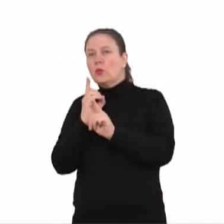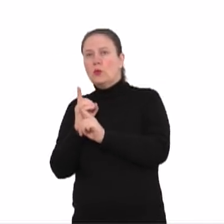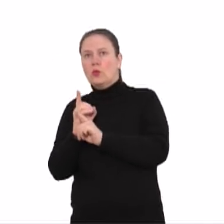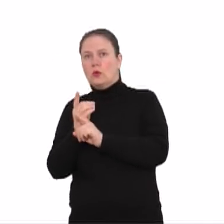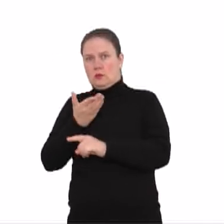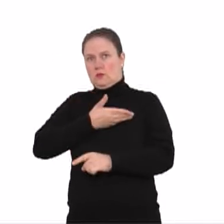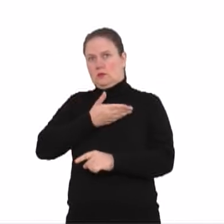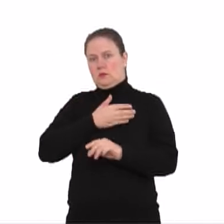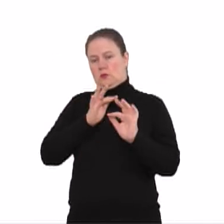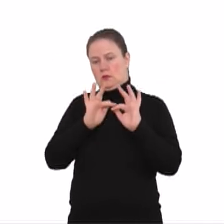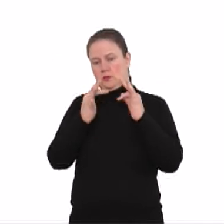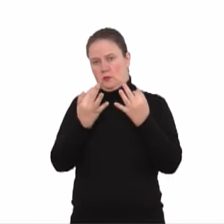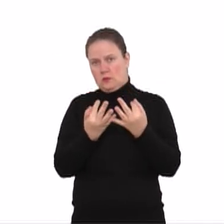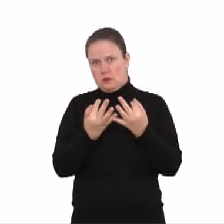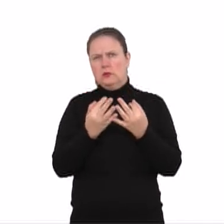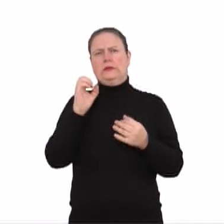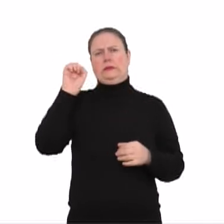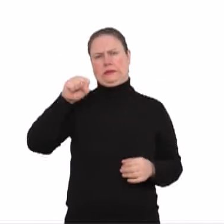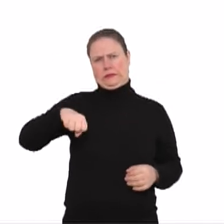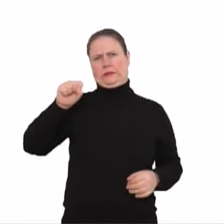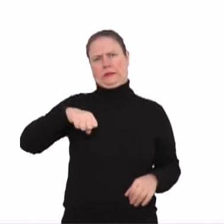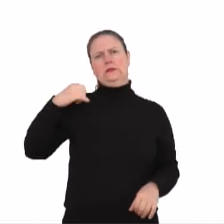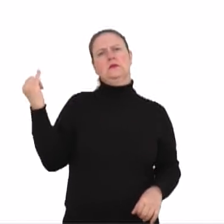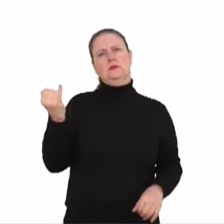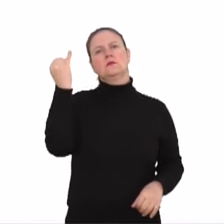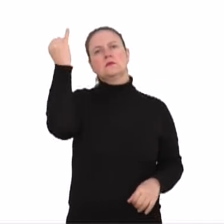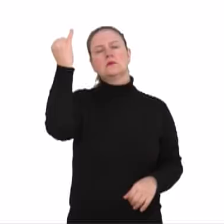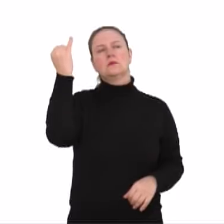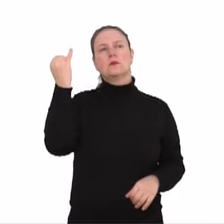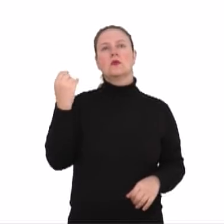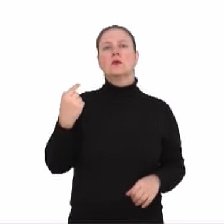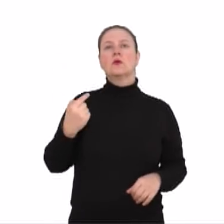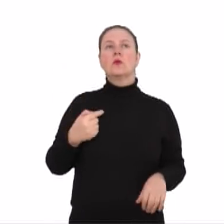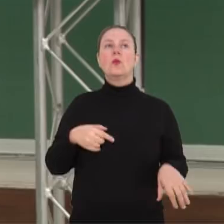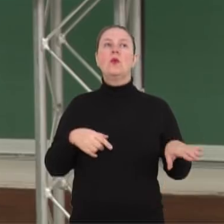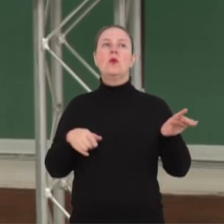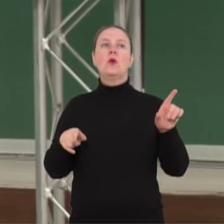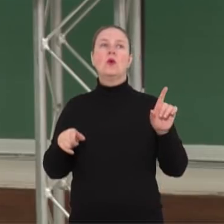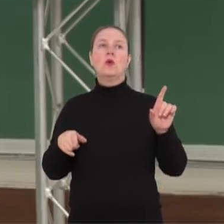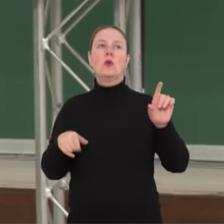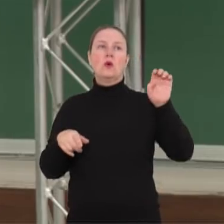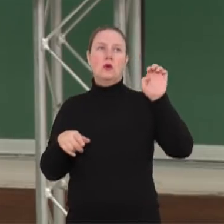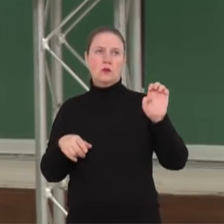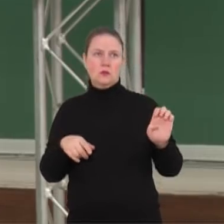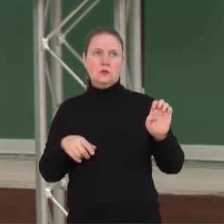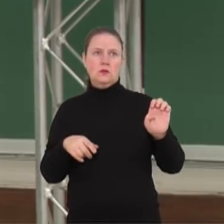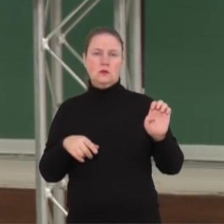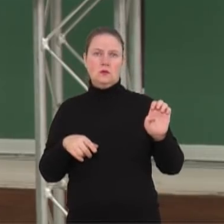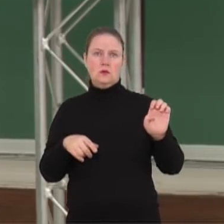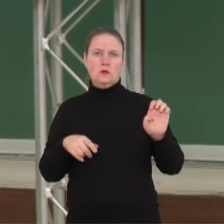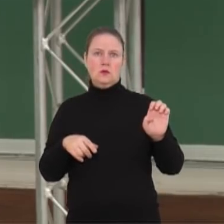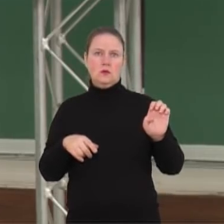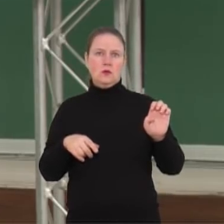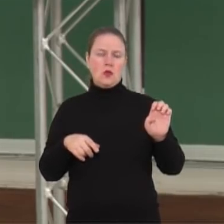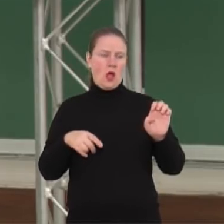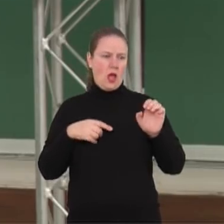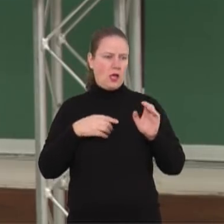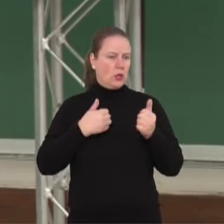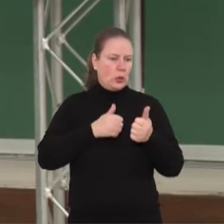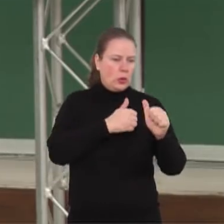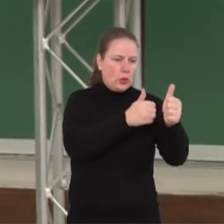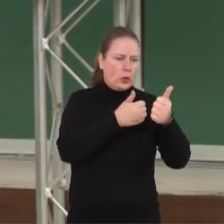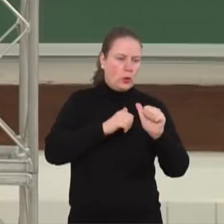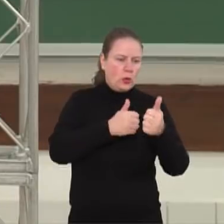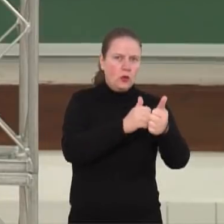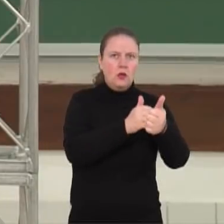familiares? Sim, super importante. E a última, siga a direção das pessoas? Vai no fluxo? Não,